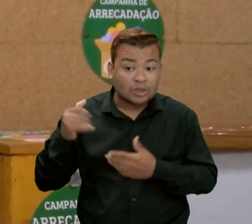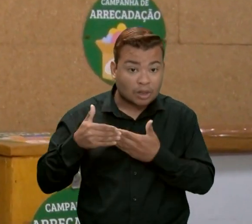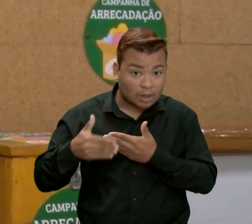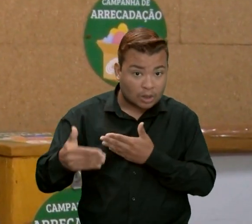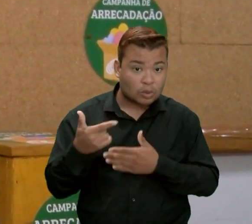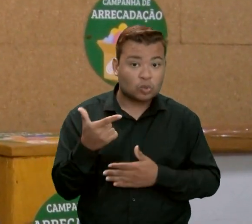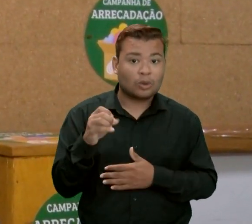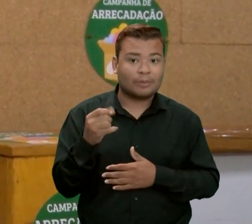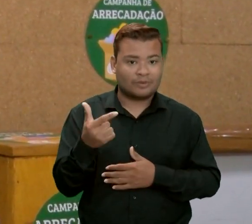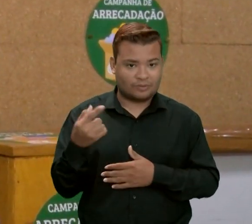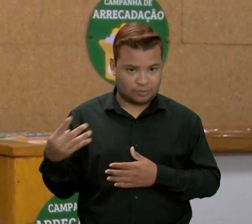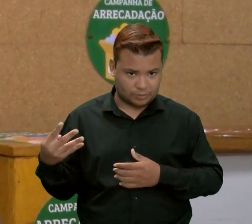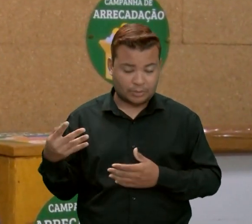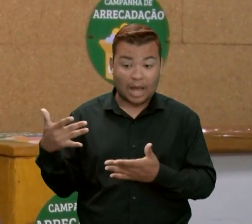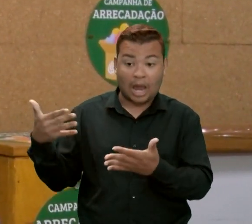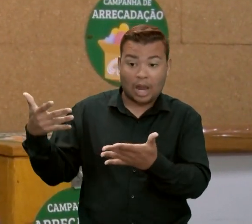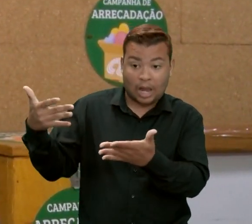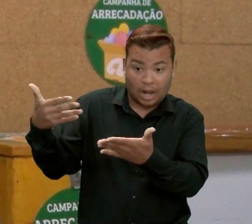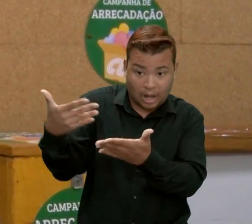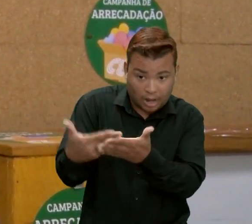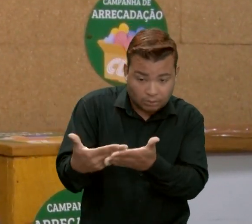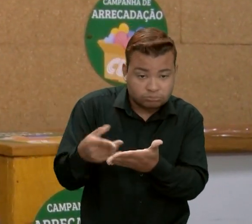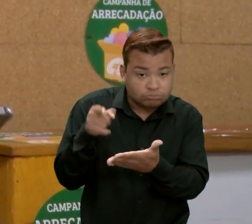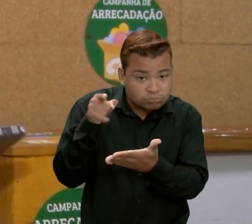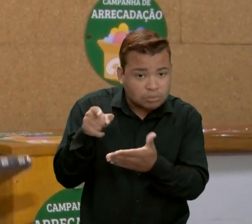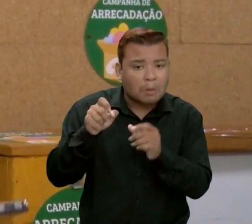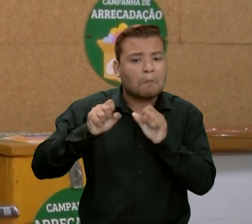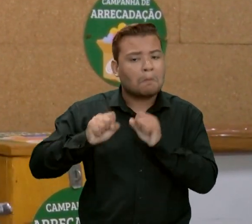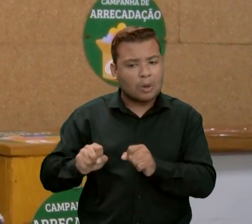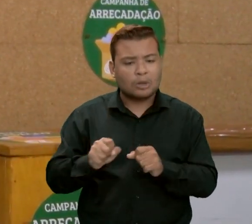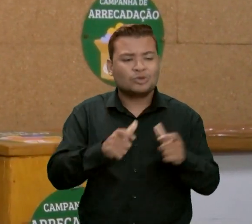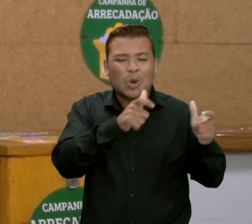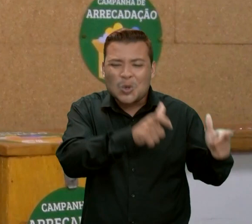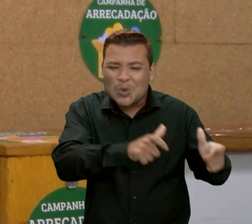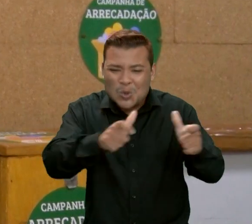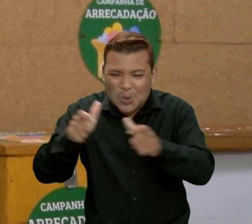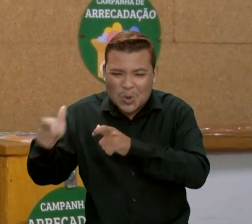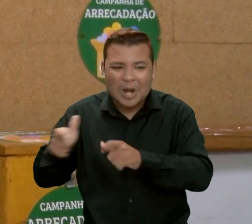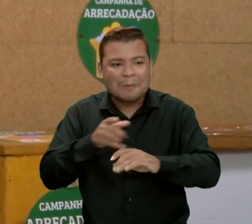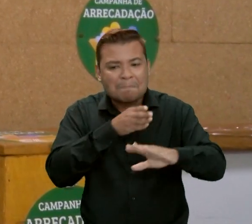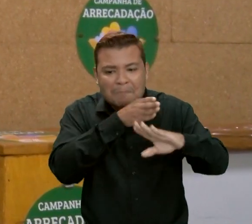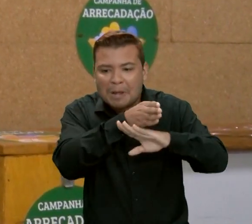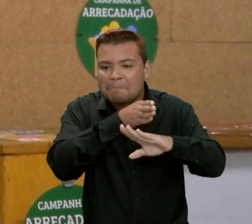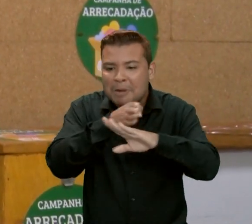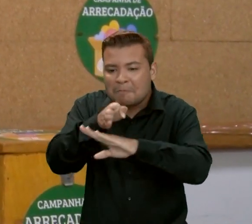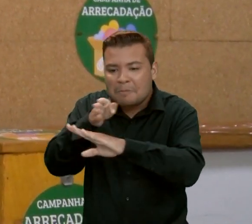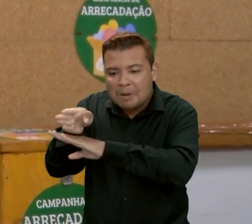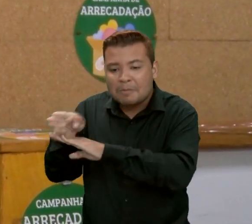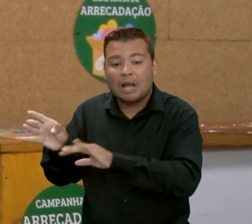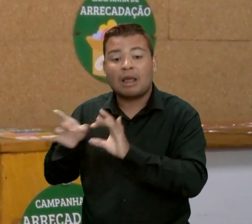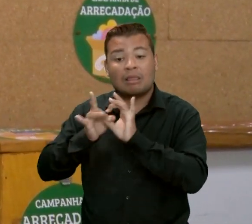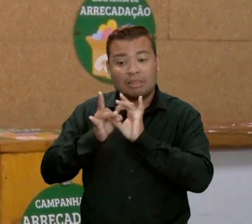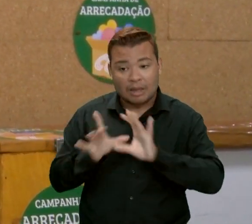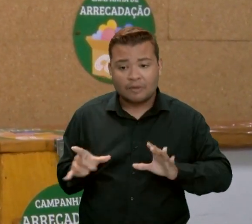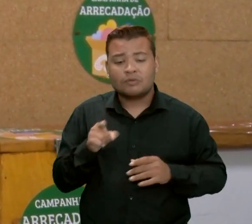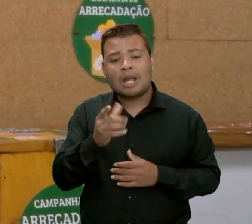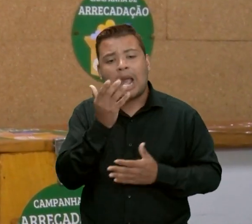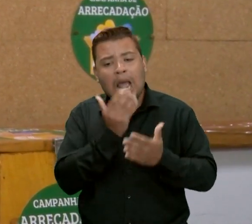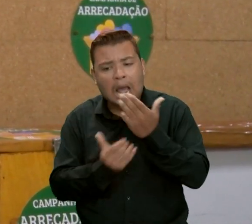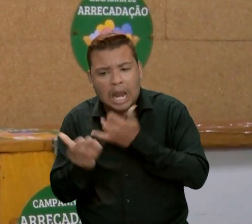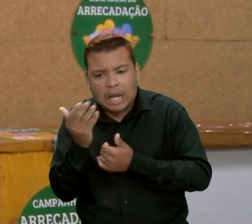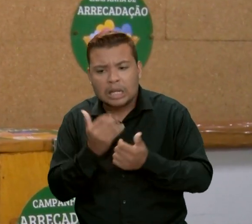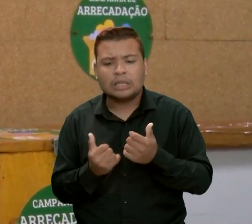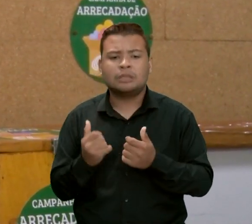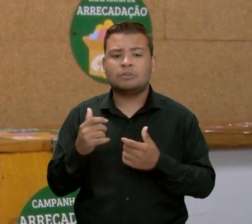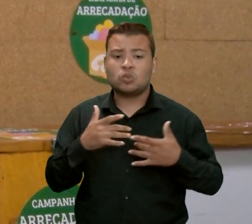2024, então até lá você pode chegar nesses pontos de coleta citados e levar o seu alimento, a